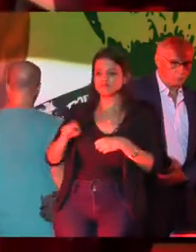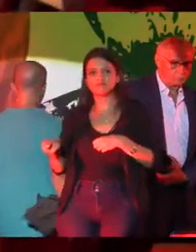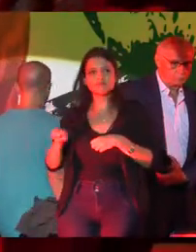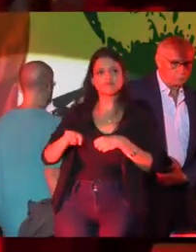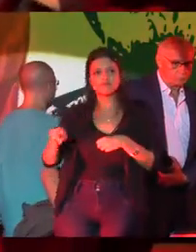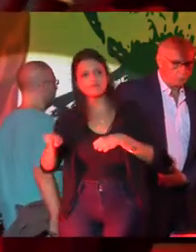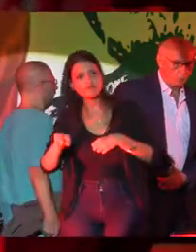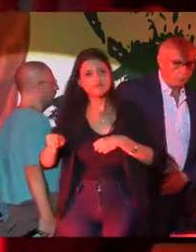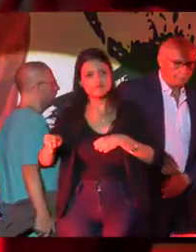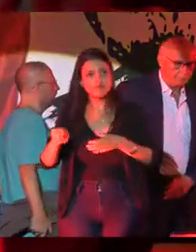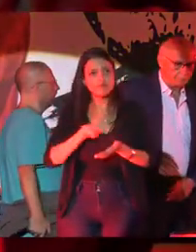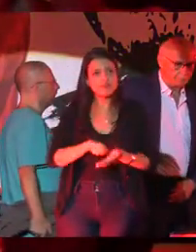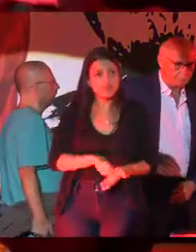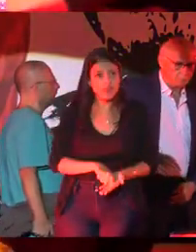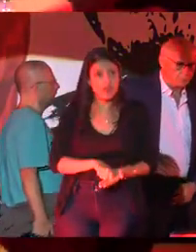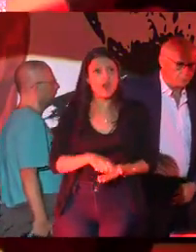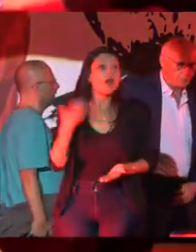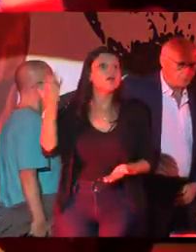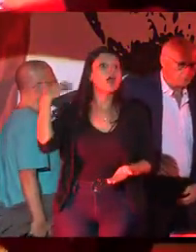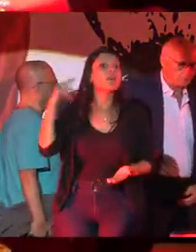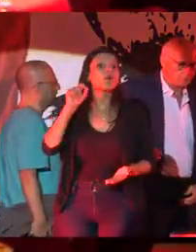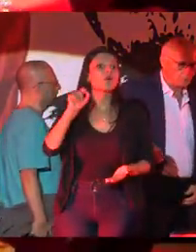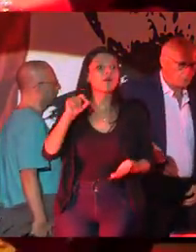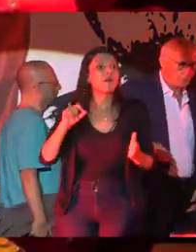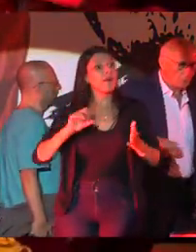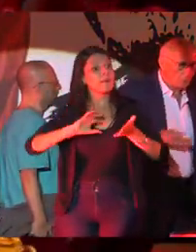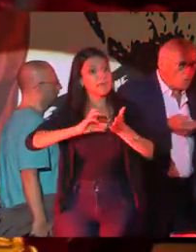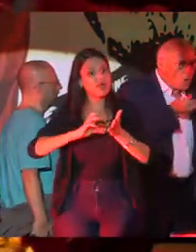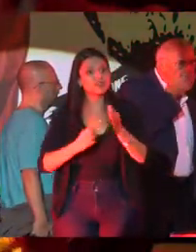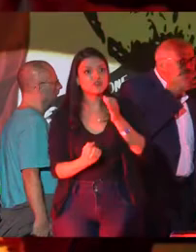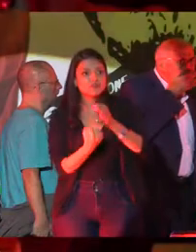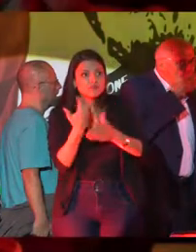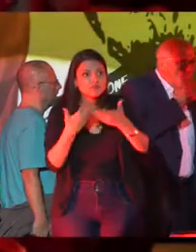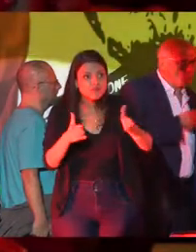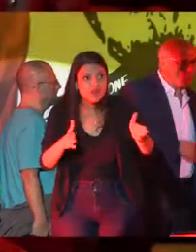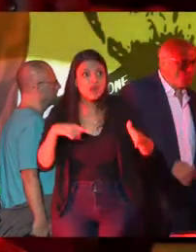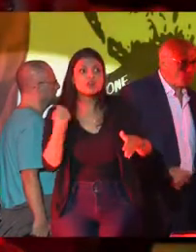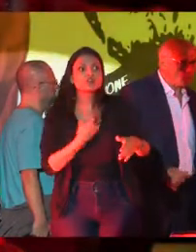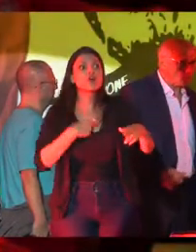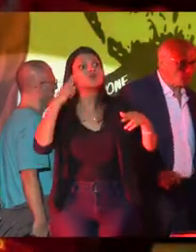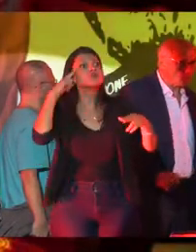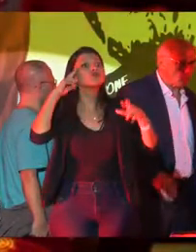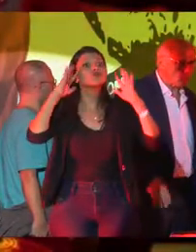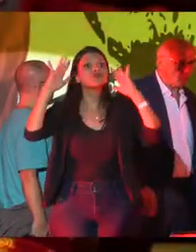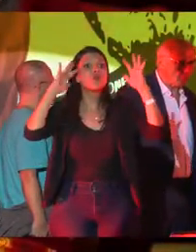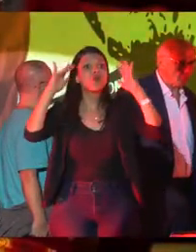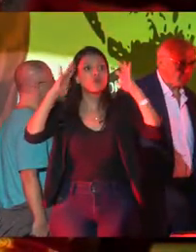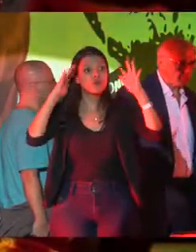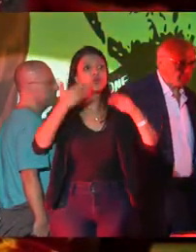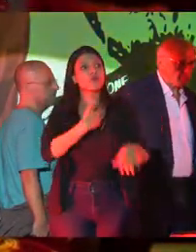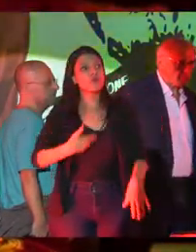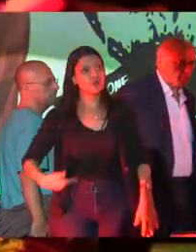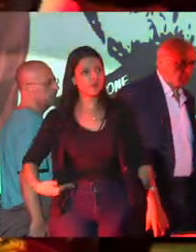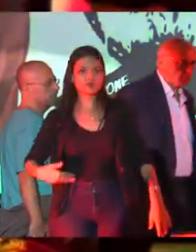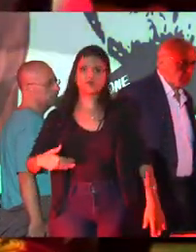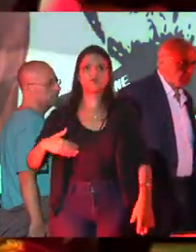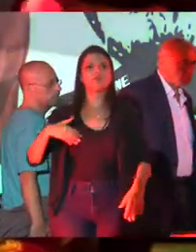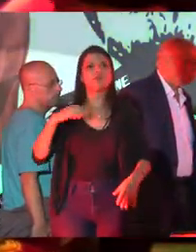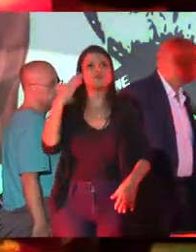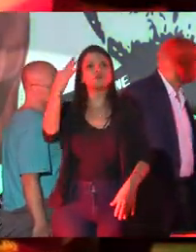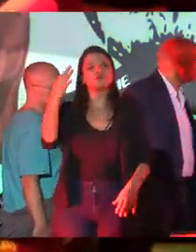na construção do nosso partido, dos nossos sonhos, dos nossos governos e da nossa transformação.